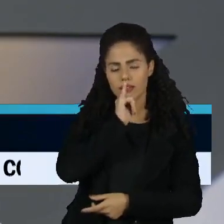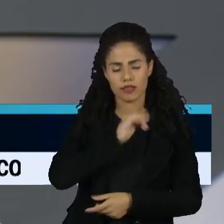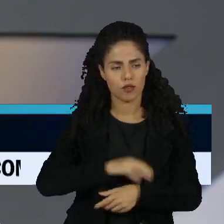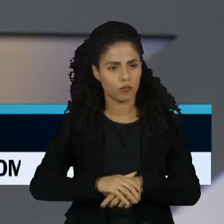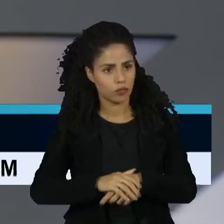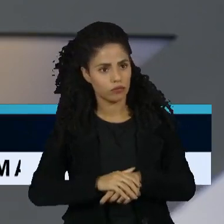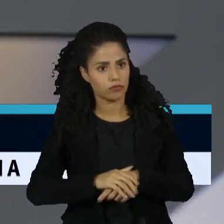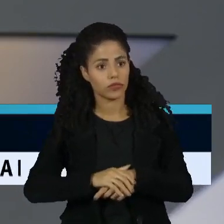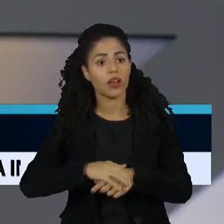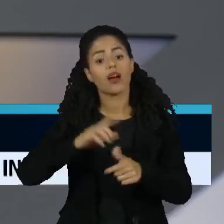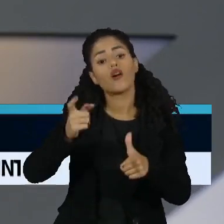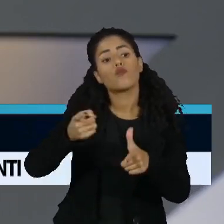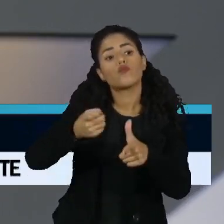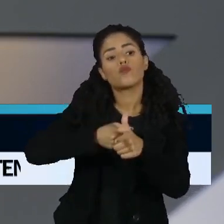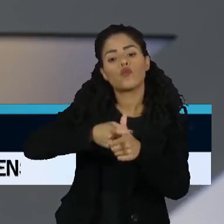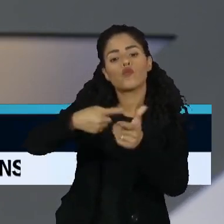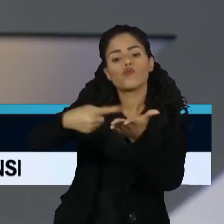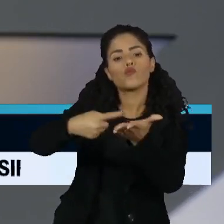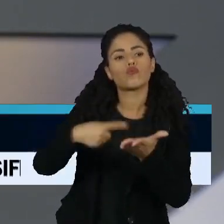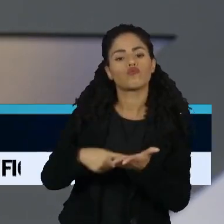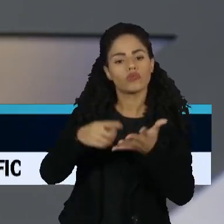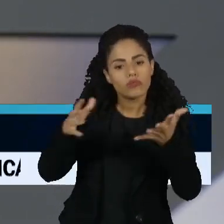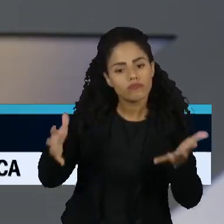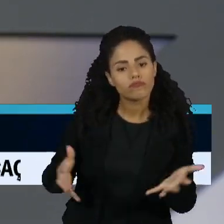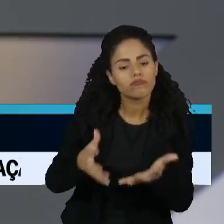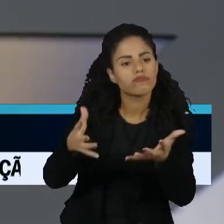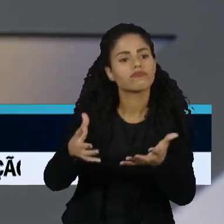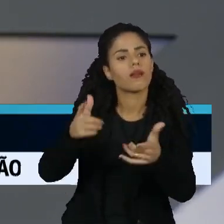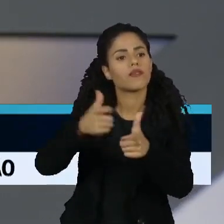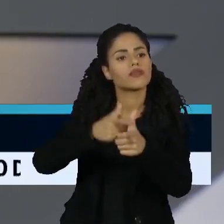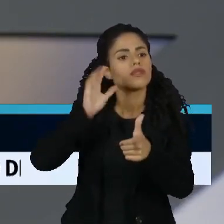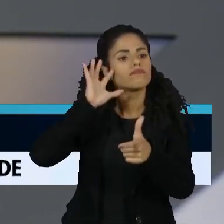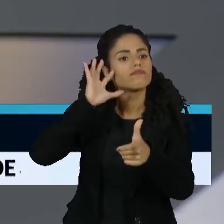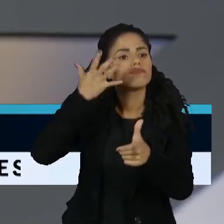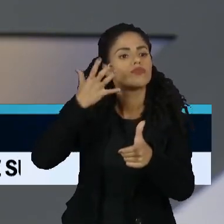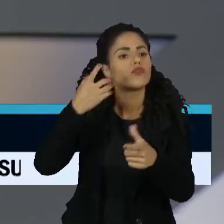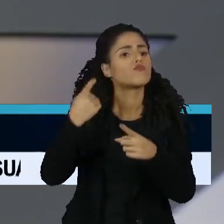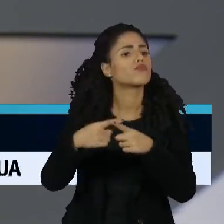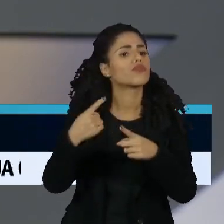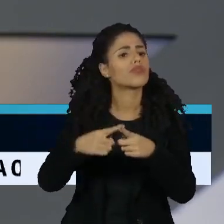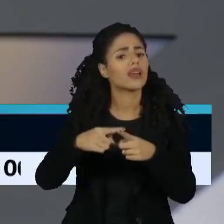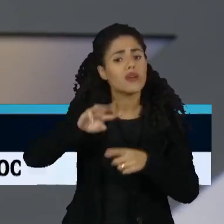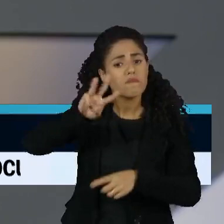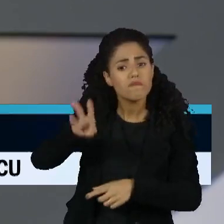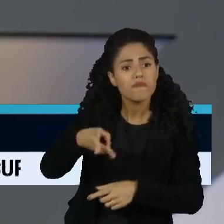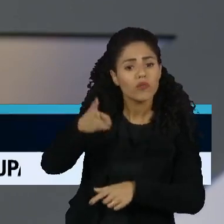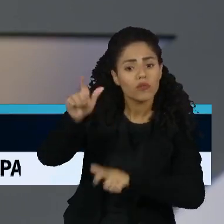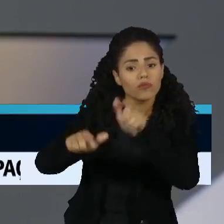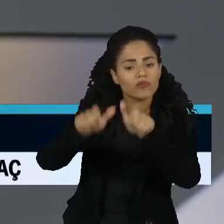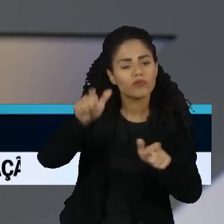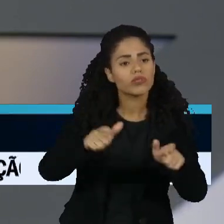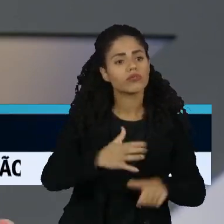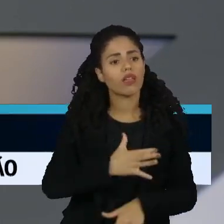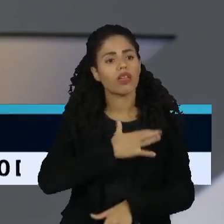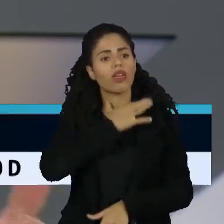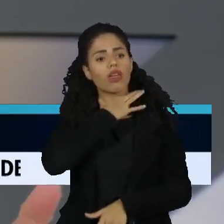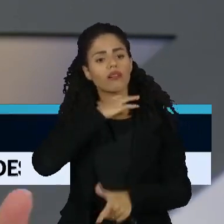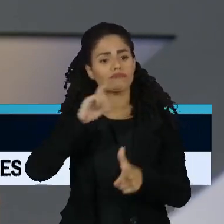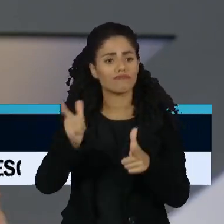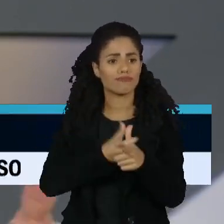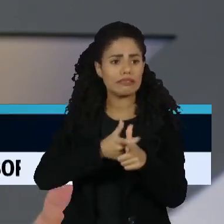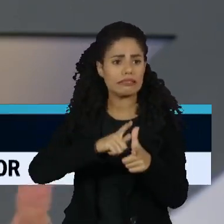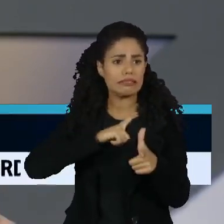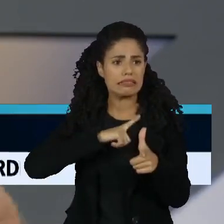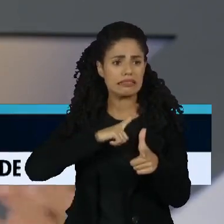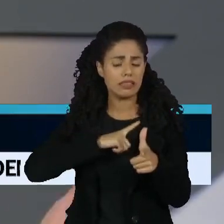do Desenrola né Desenrola é muito importante porque você tem milhões de pessoas inadimplentes isso além de um drama